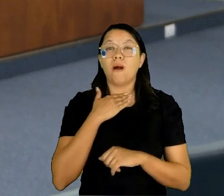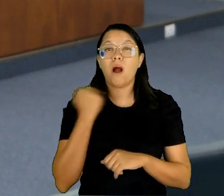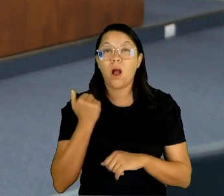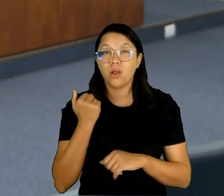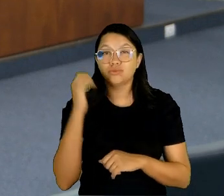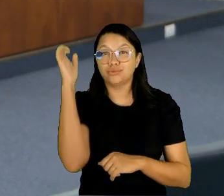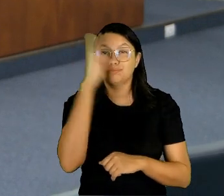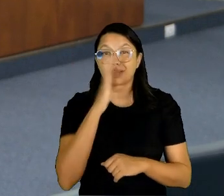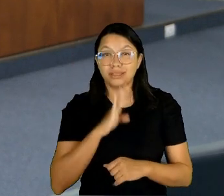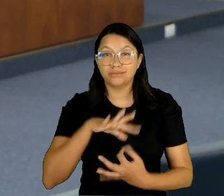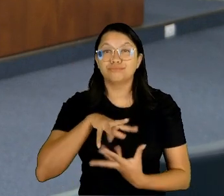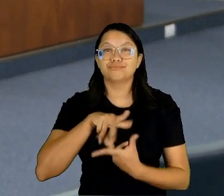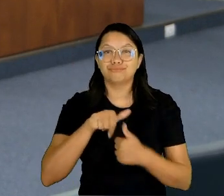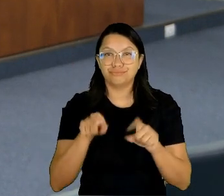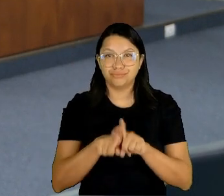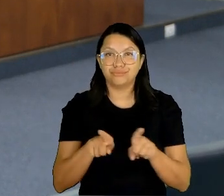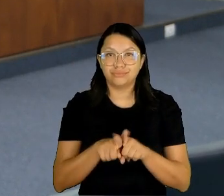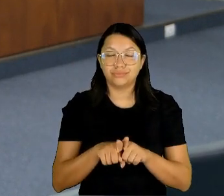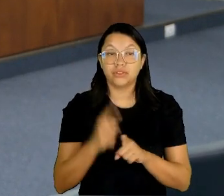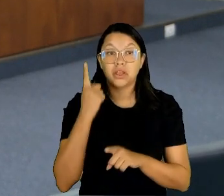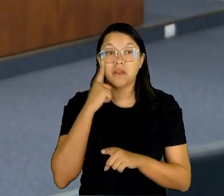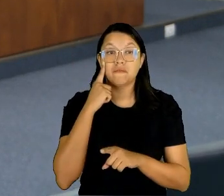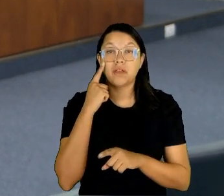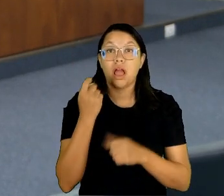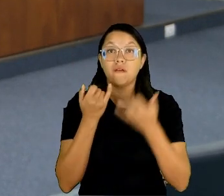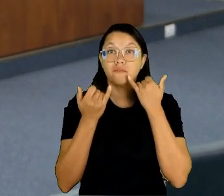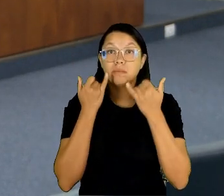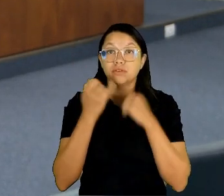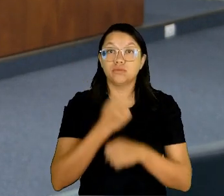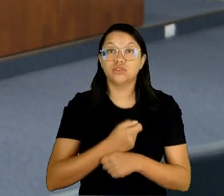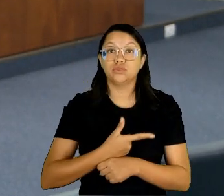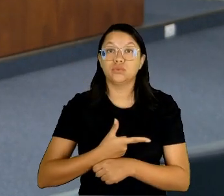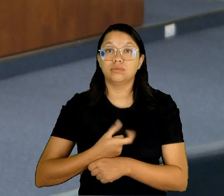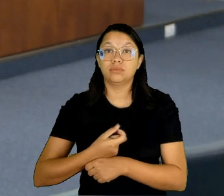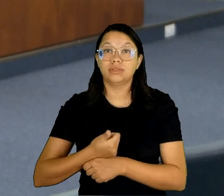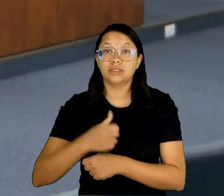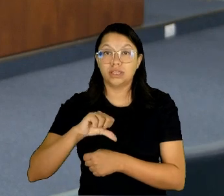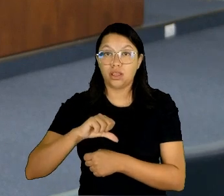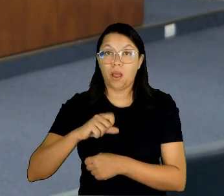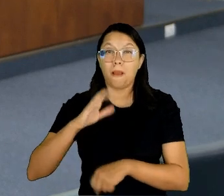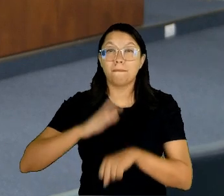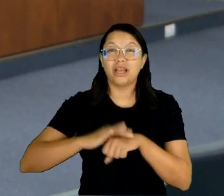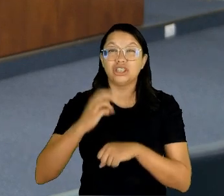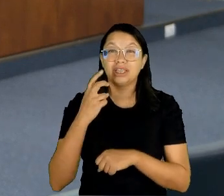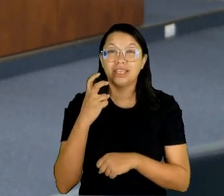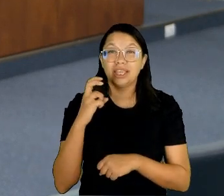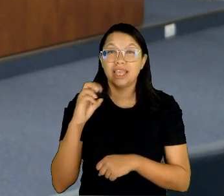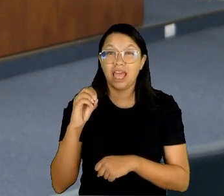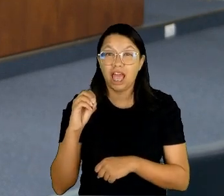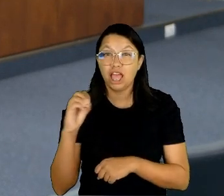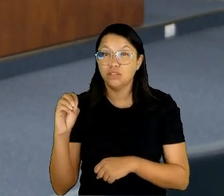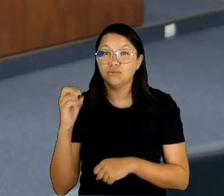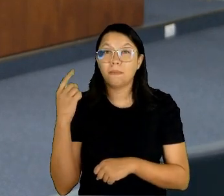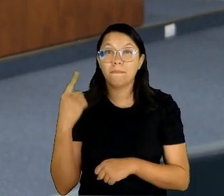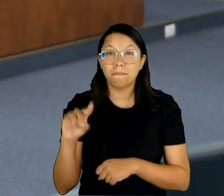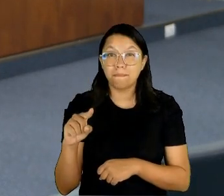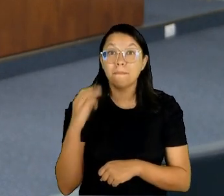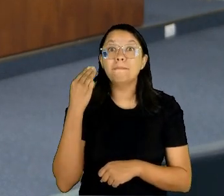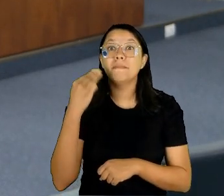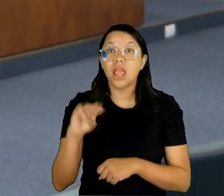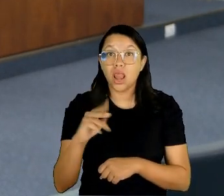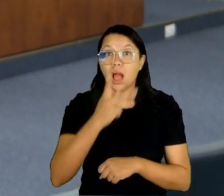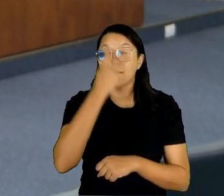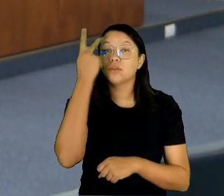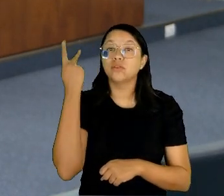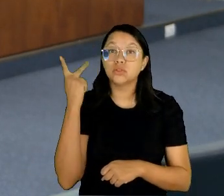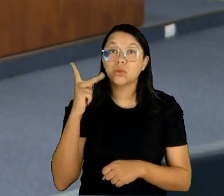no mundo. Se a gente for ver os números de 2019, a gente tinha mais de 500 milhões de pessoas com doença